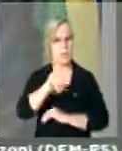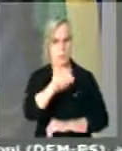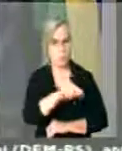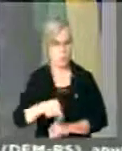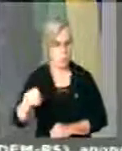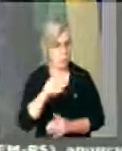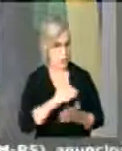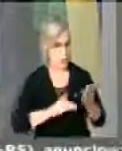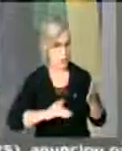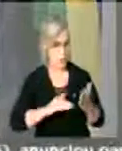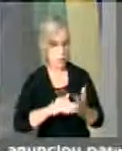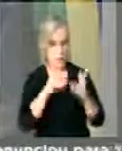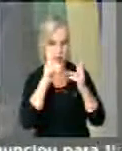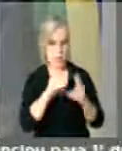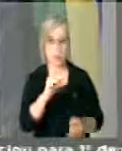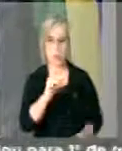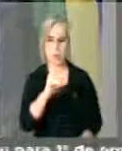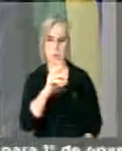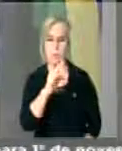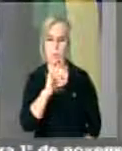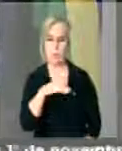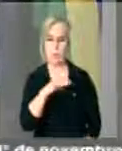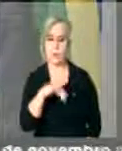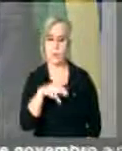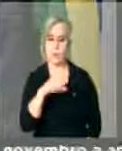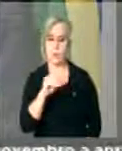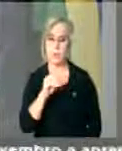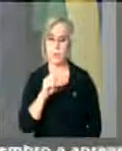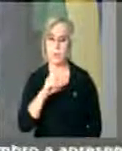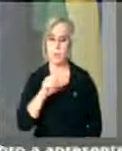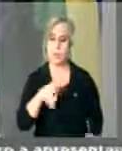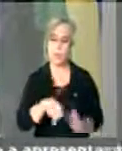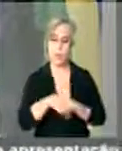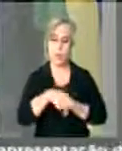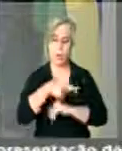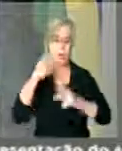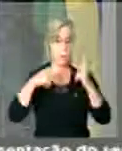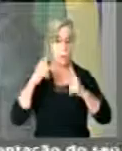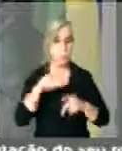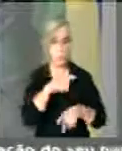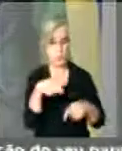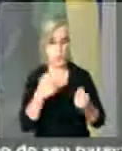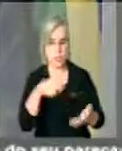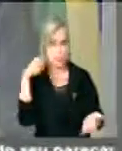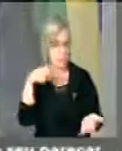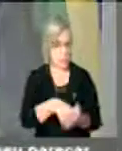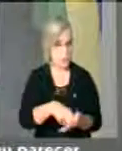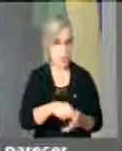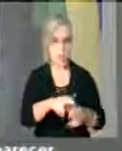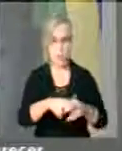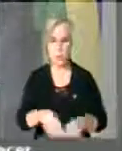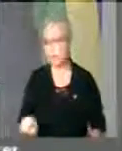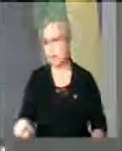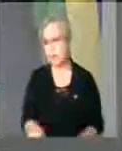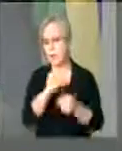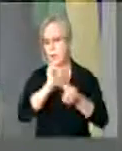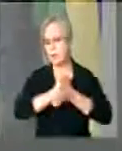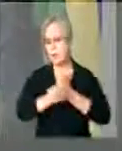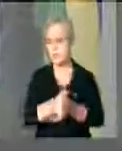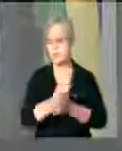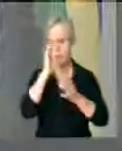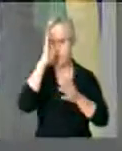criminosos políticos deste país, deveriam ser condenados por ter destruído o sonho,